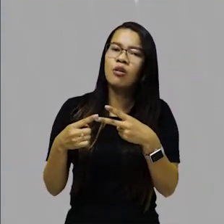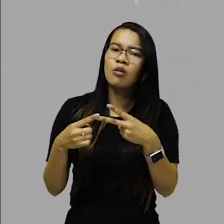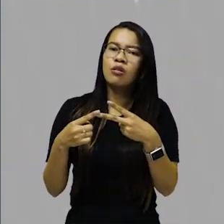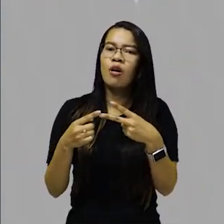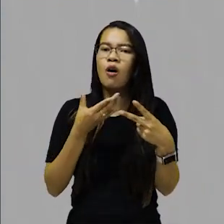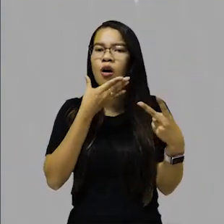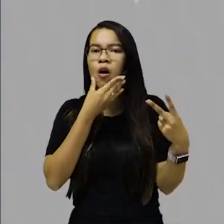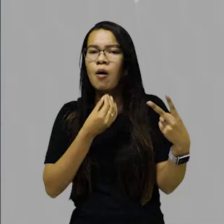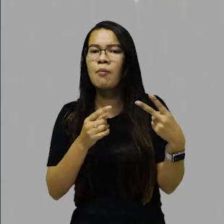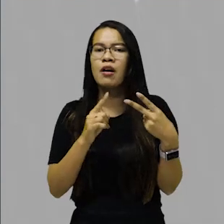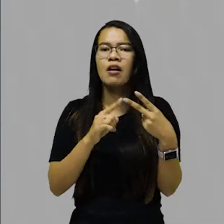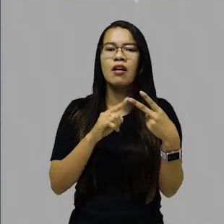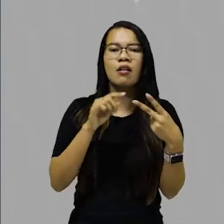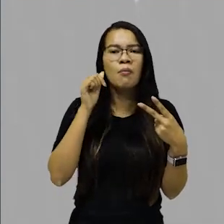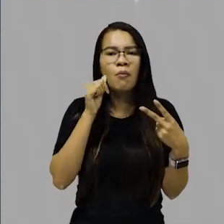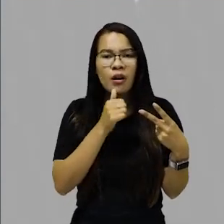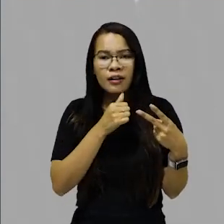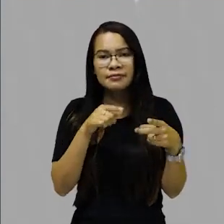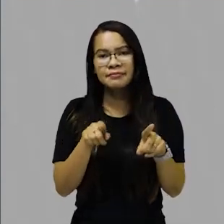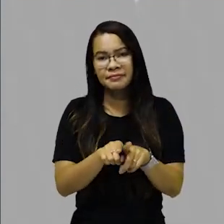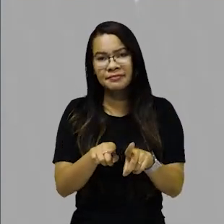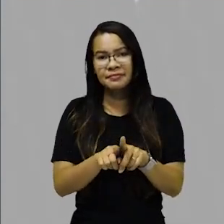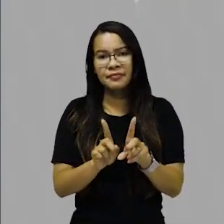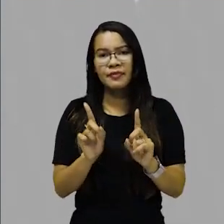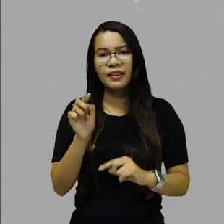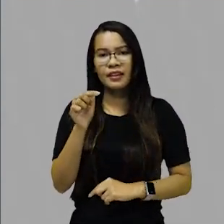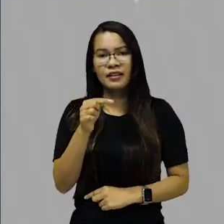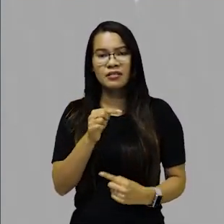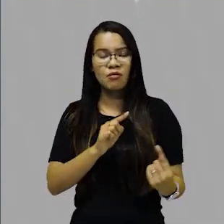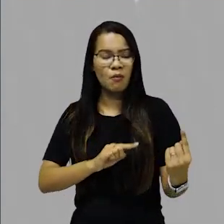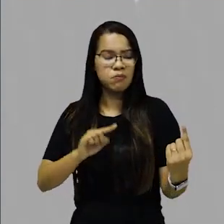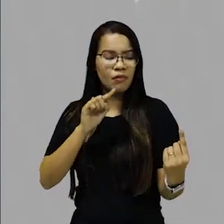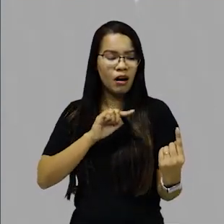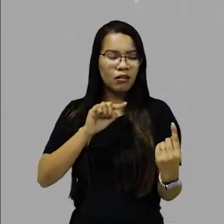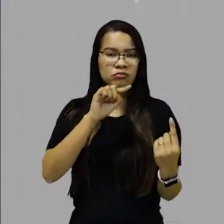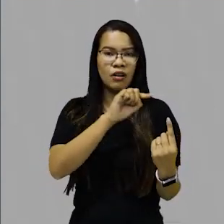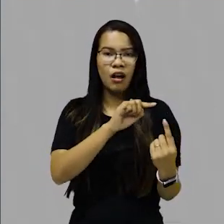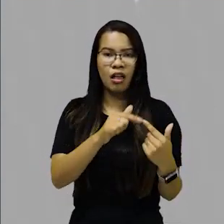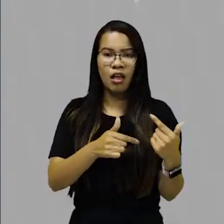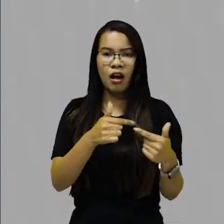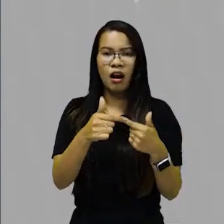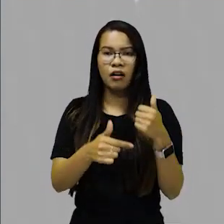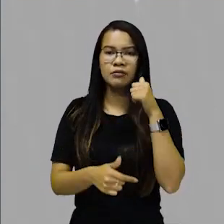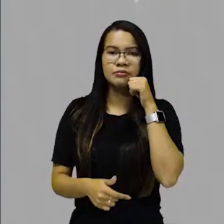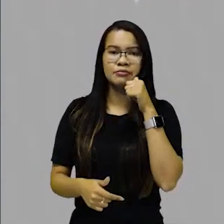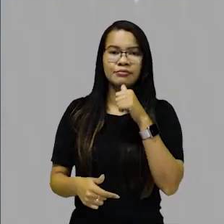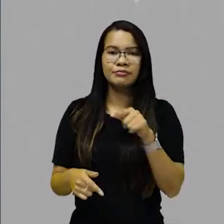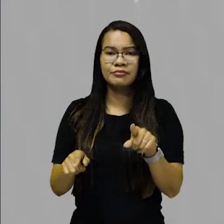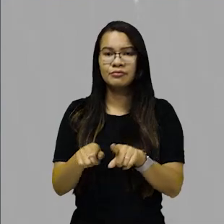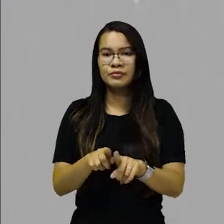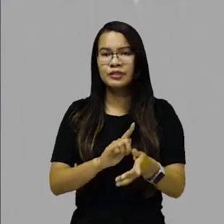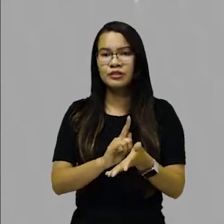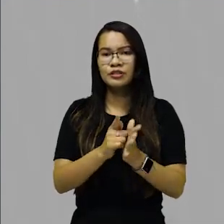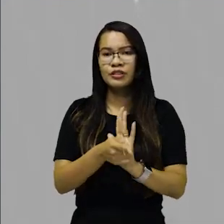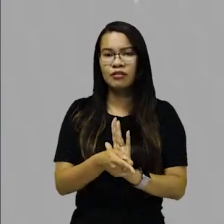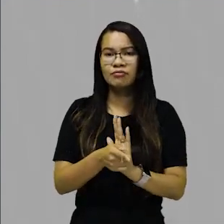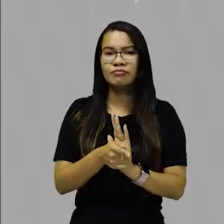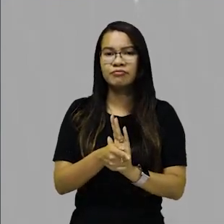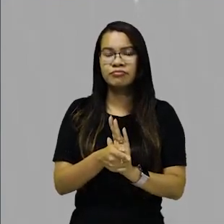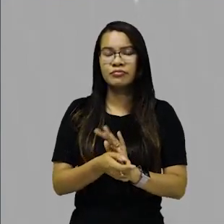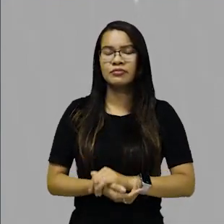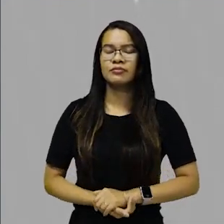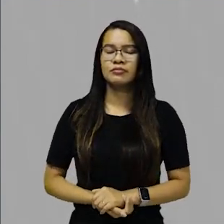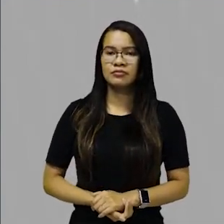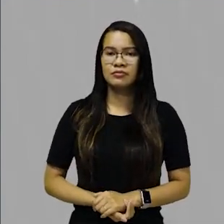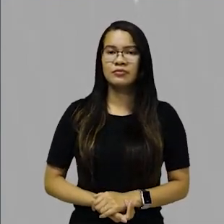objetivo, historicamente falando, da luta da mulher, da luta de gênero do feminino. O objetivo final é esse.